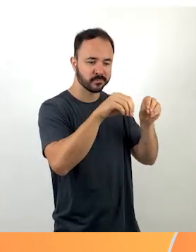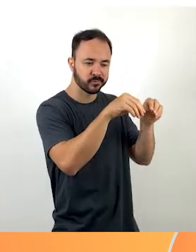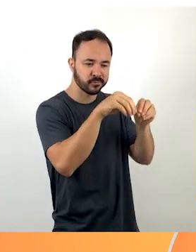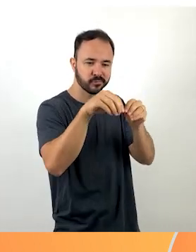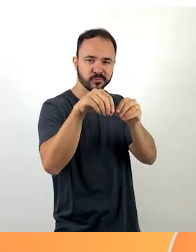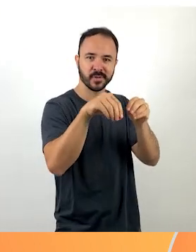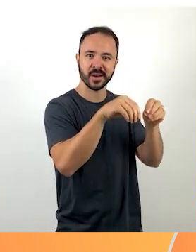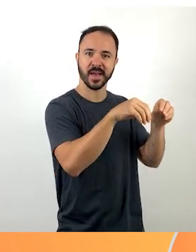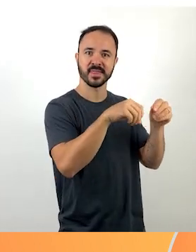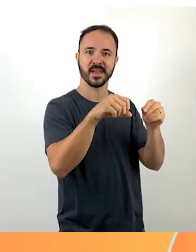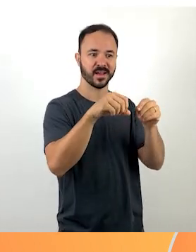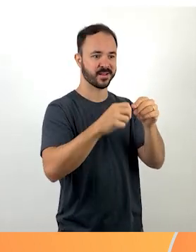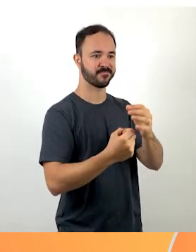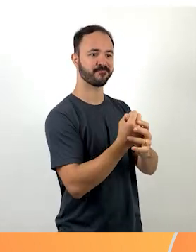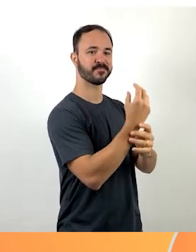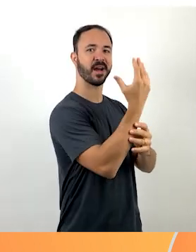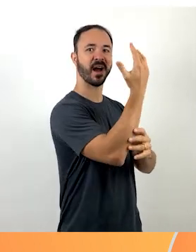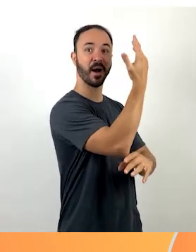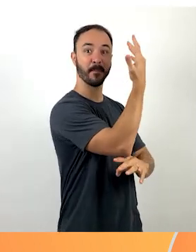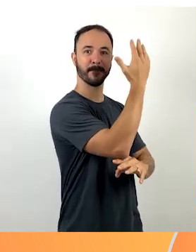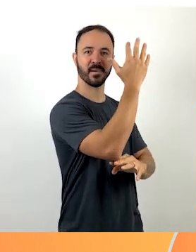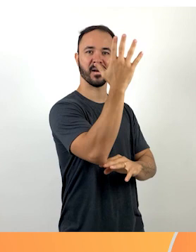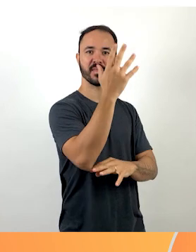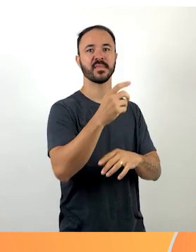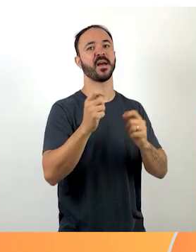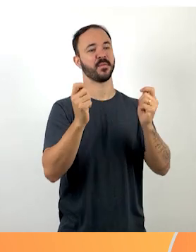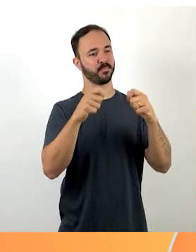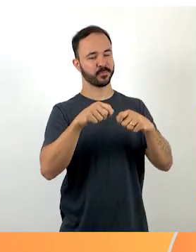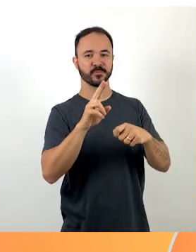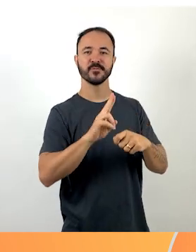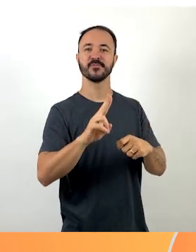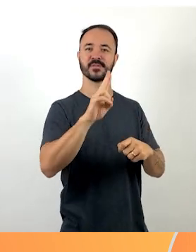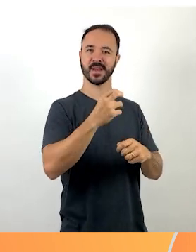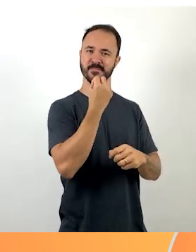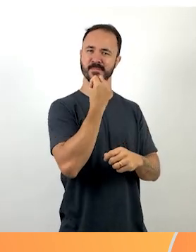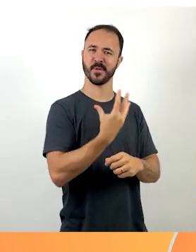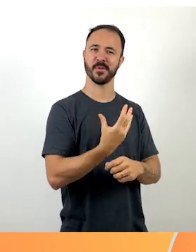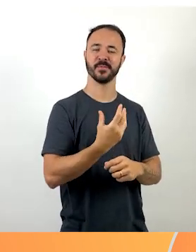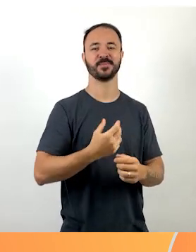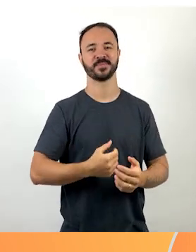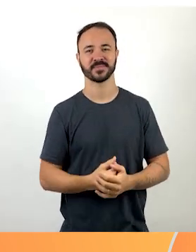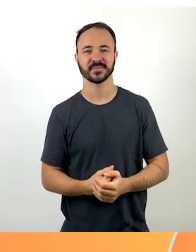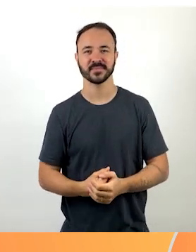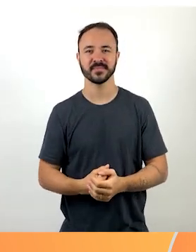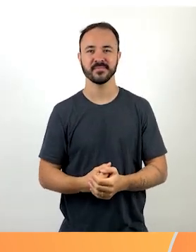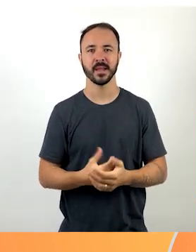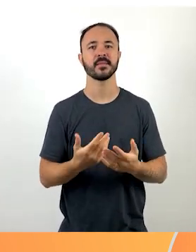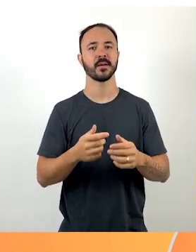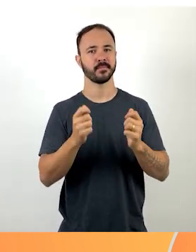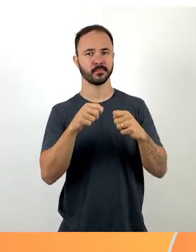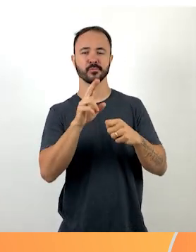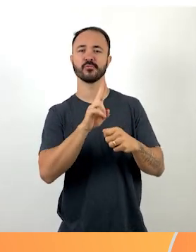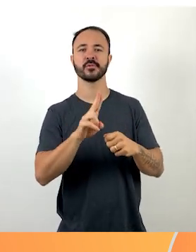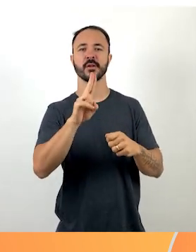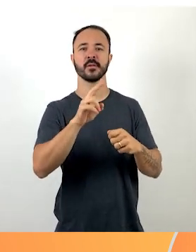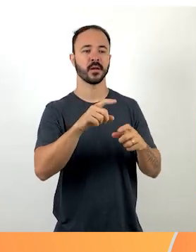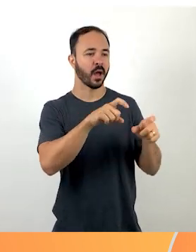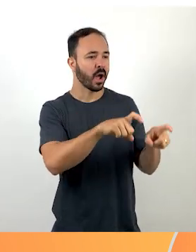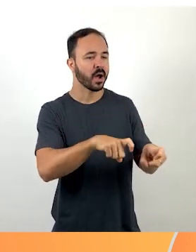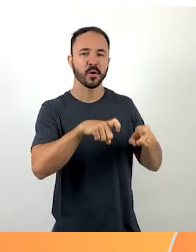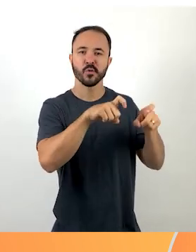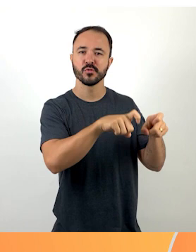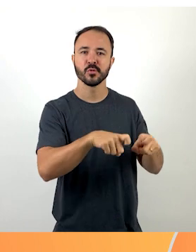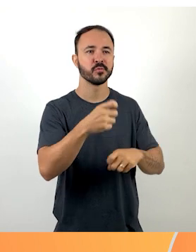orgânico que transforma a matéria orgânica encontrada no lixo em adubo natural. Ela pode ser utilizada na agricultura,